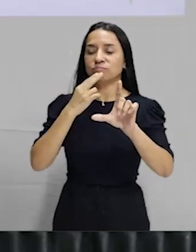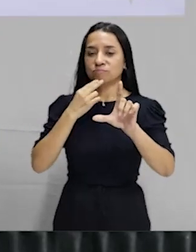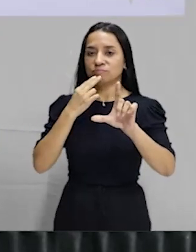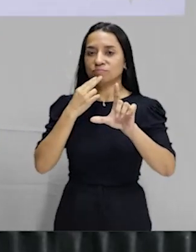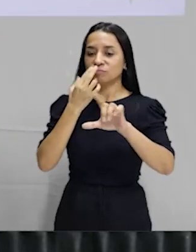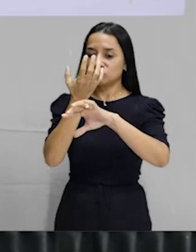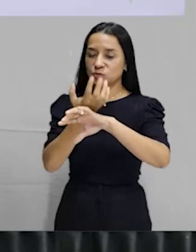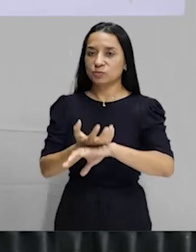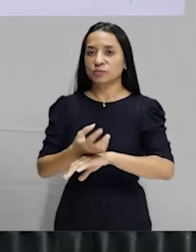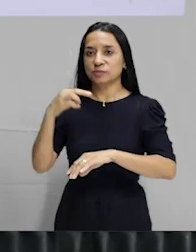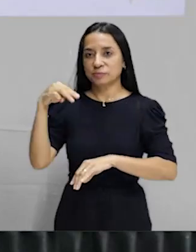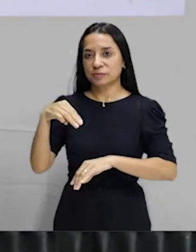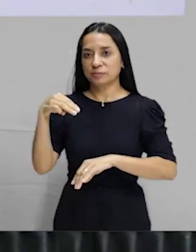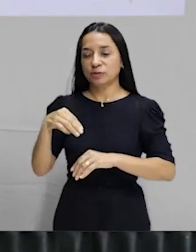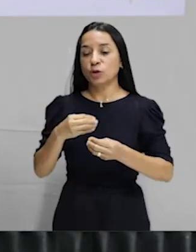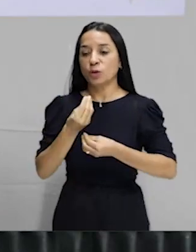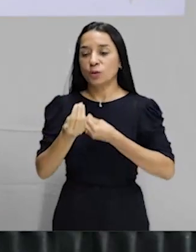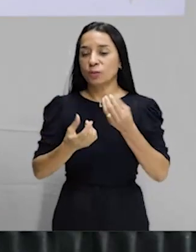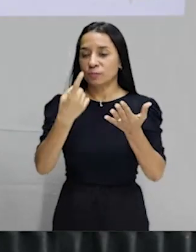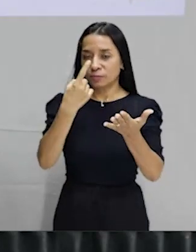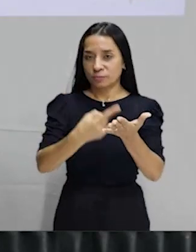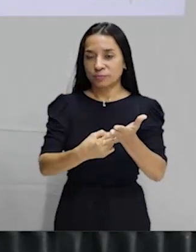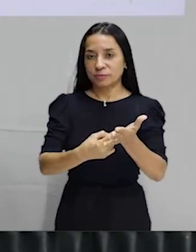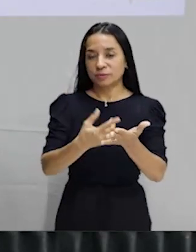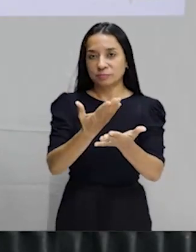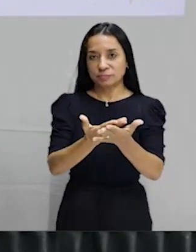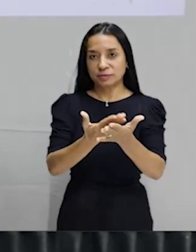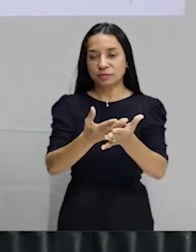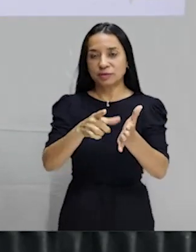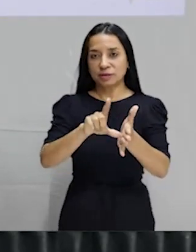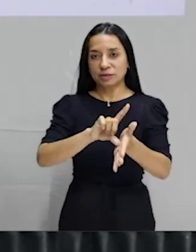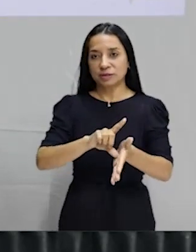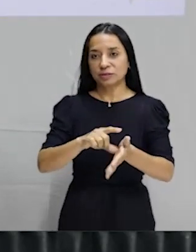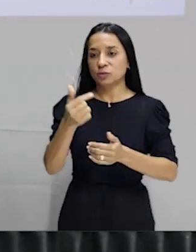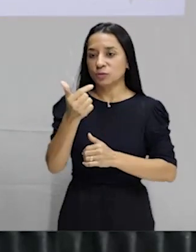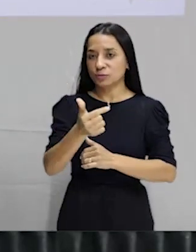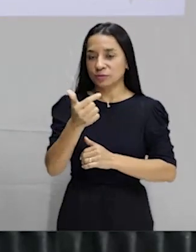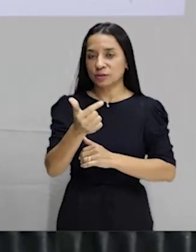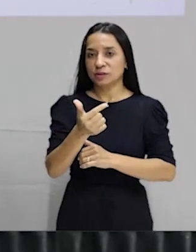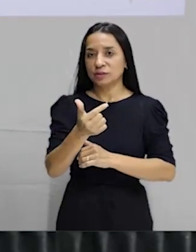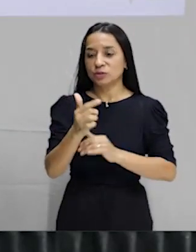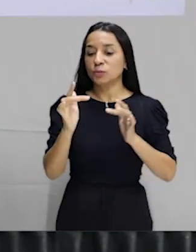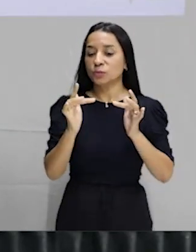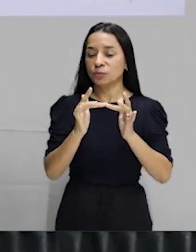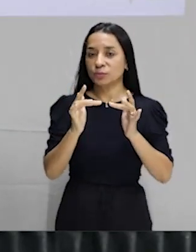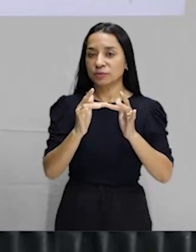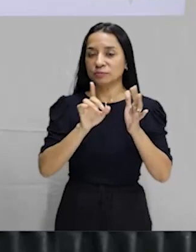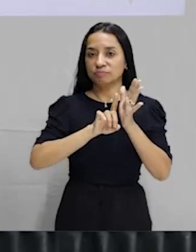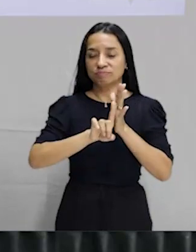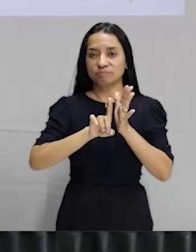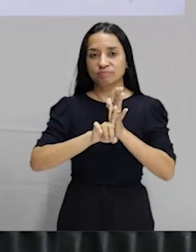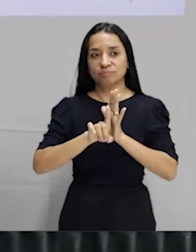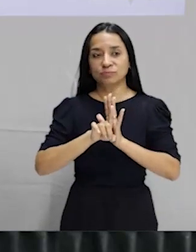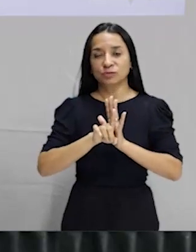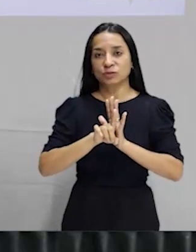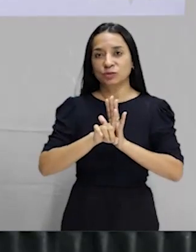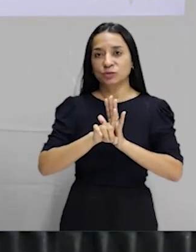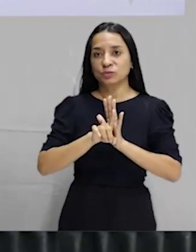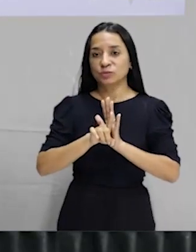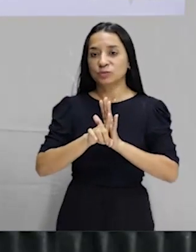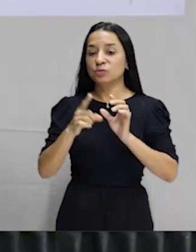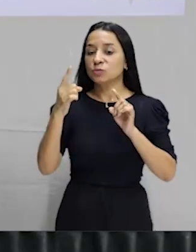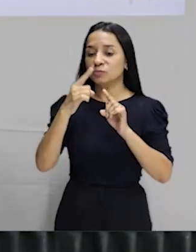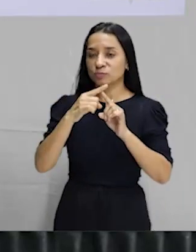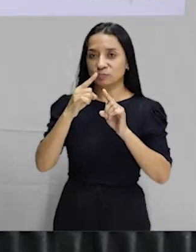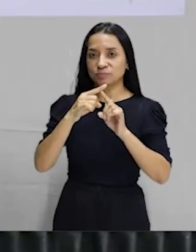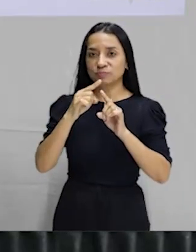eu te prometi na aula anterior, esse é o nosso segundo momento, segundo contato com questões, né, estilo Enem